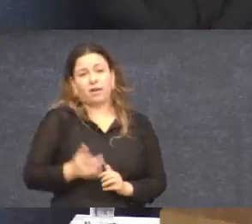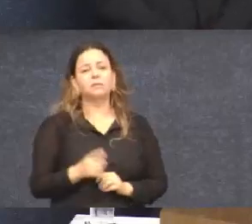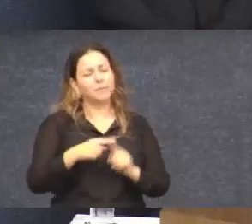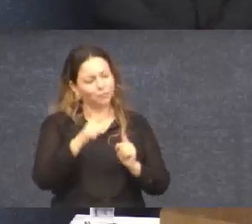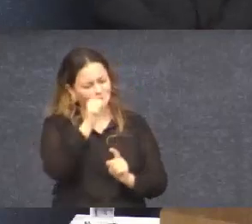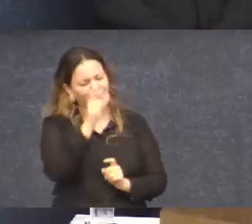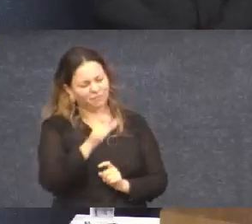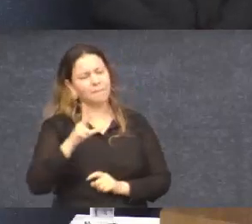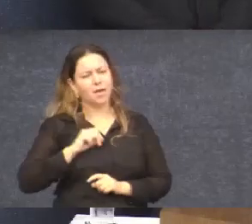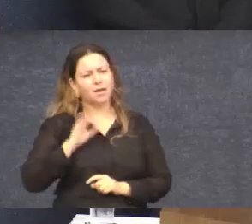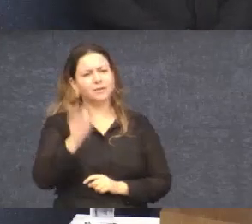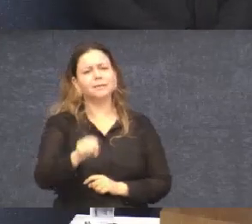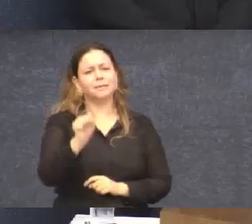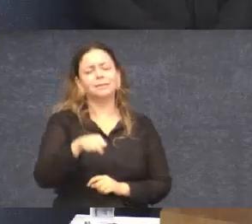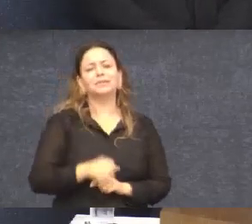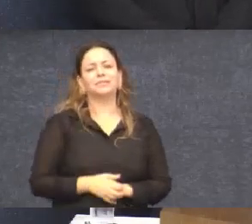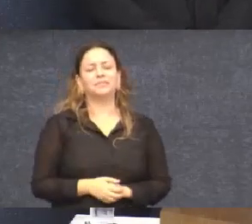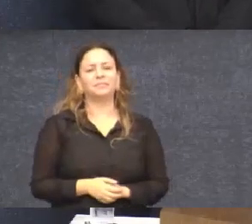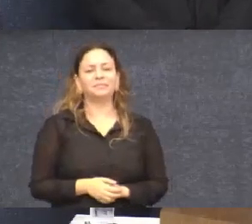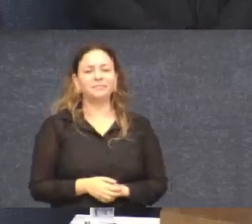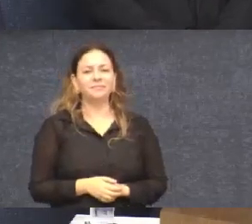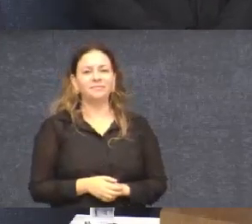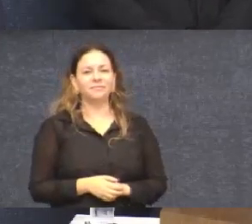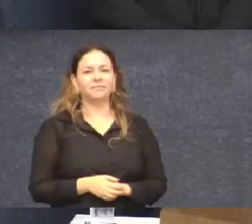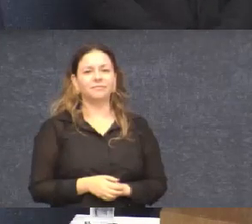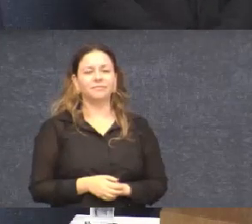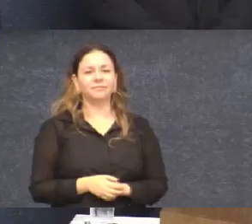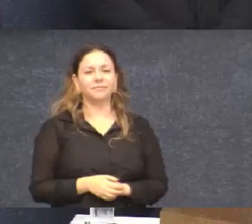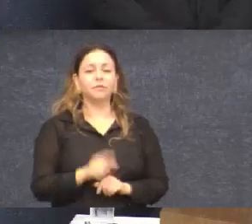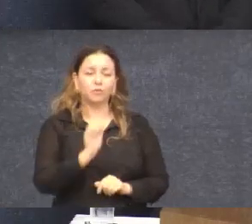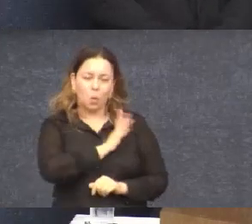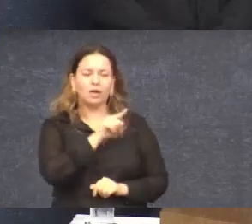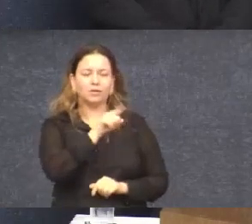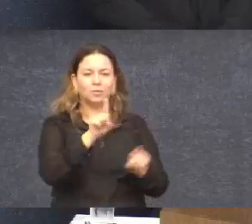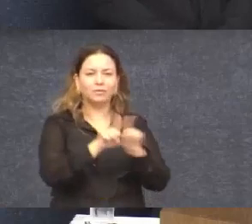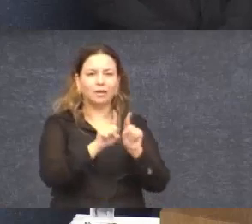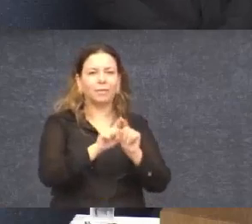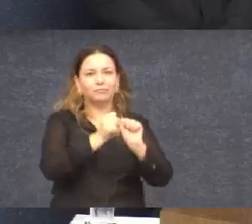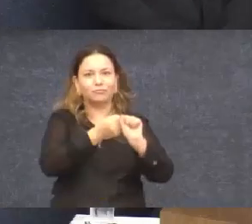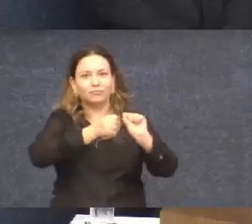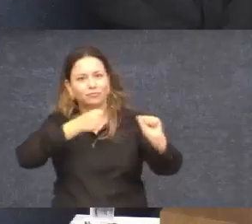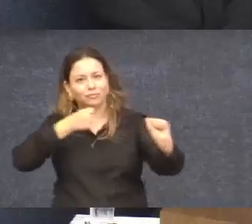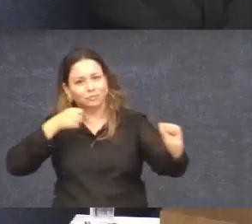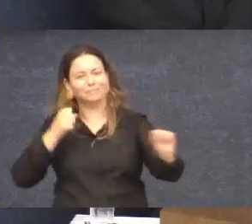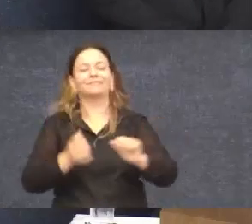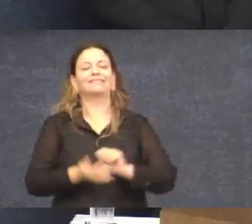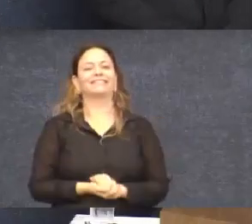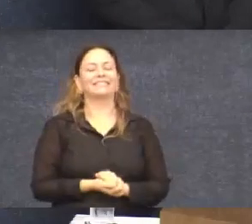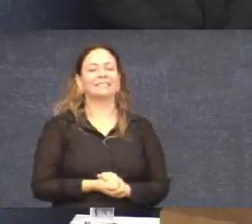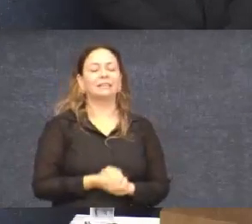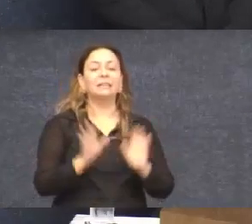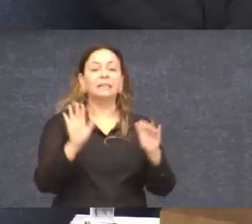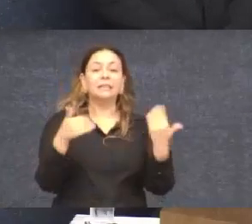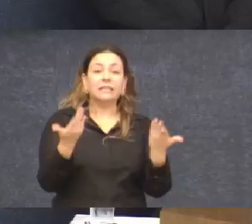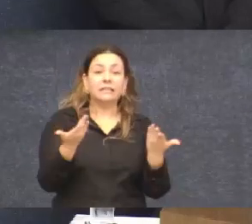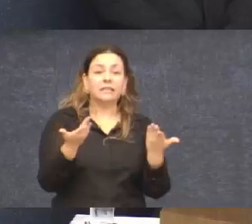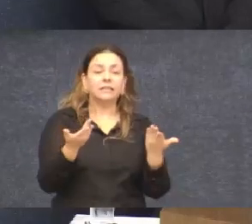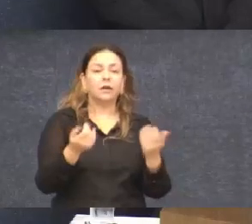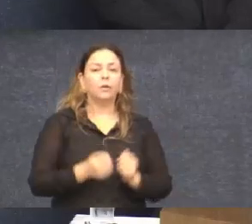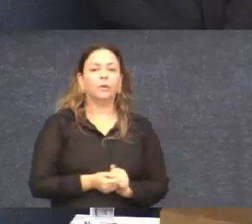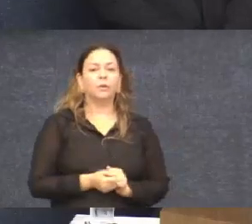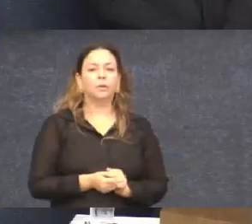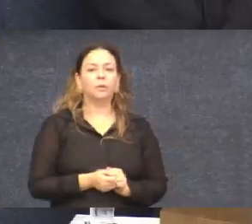você merece. Silvene, o coração dela também é do tamanho que não tem tamanho. Então, estou muito feliz aqui